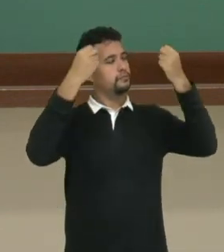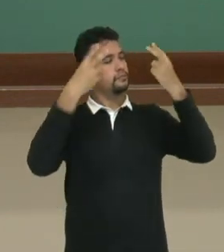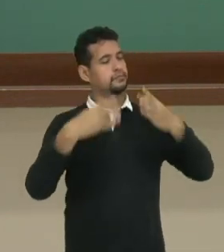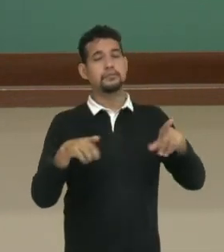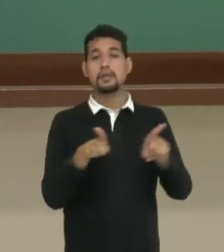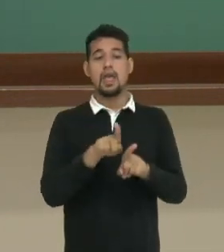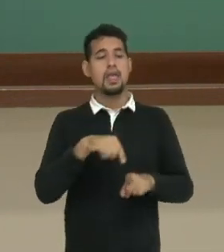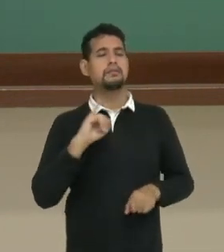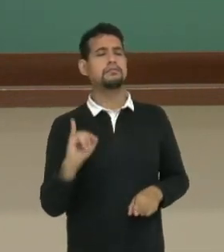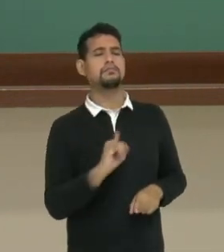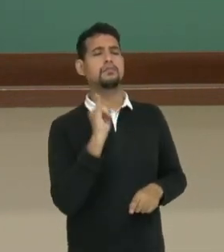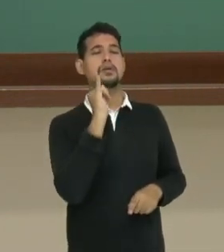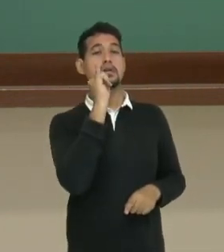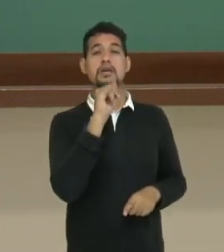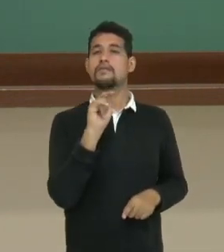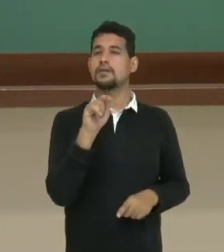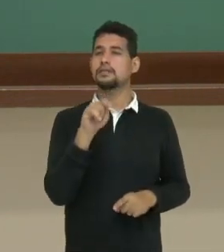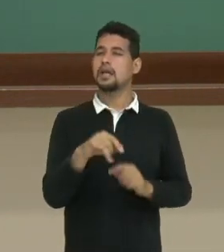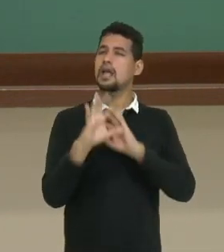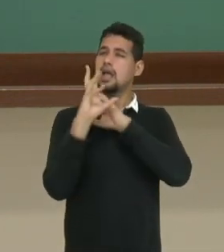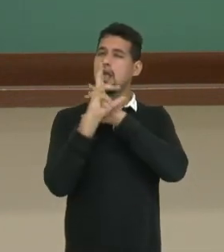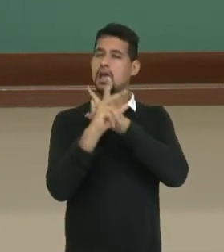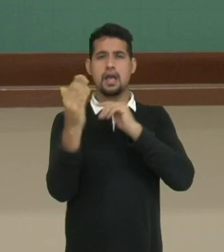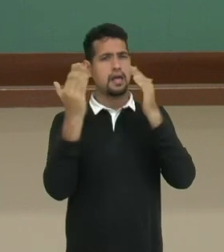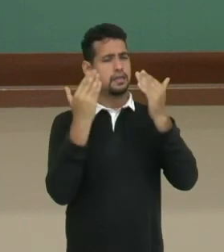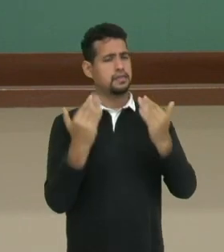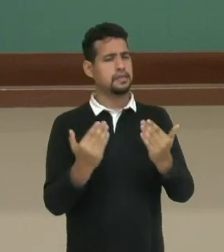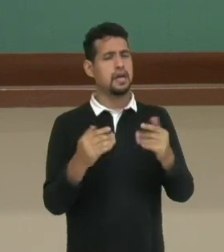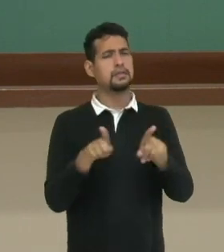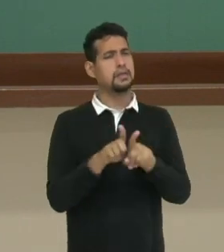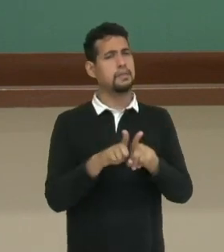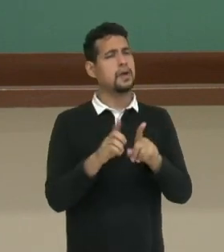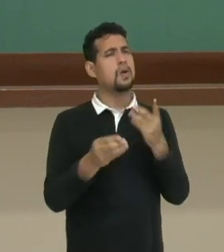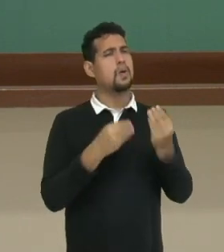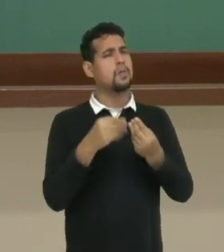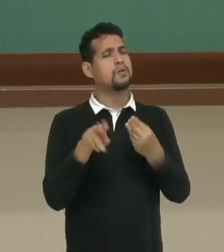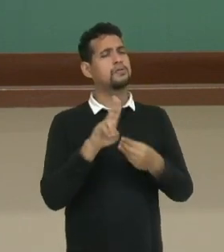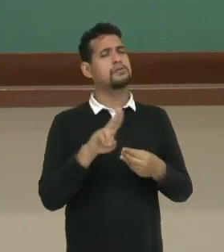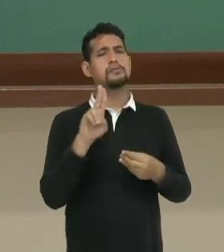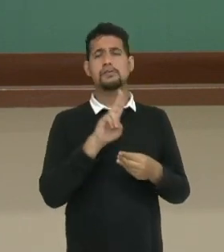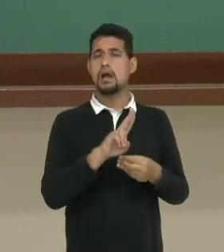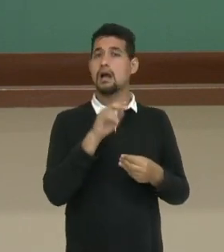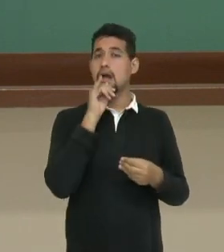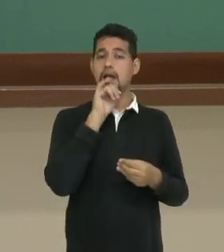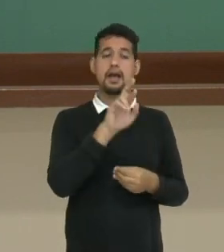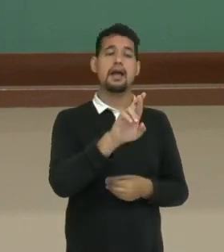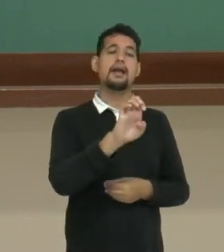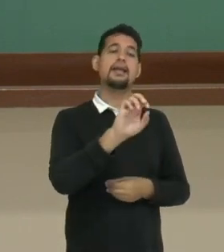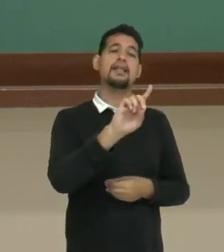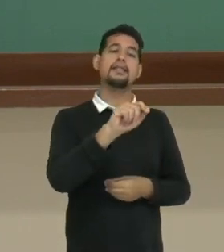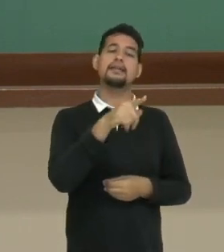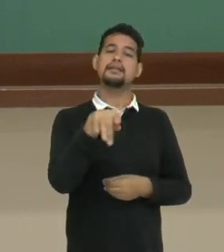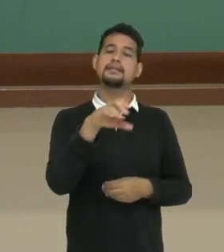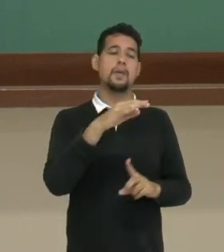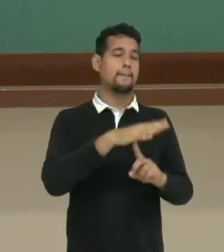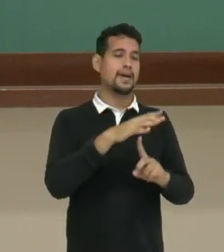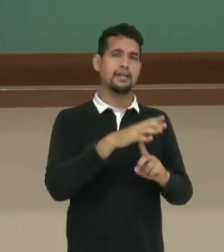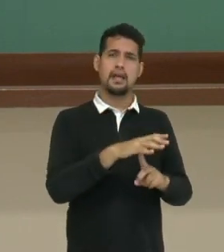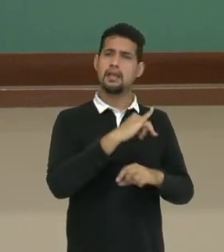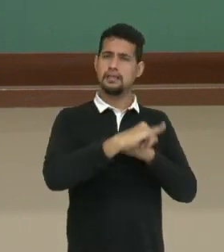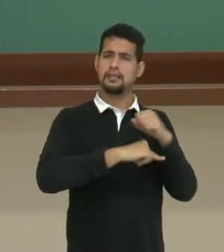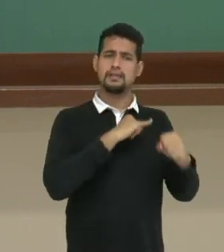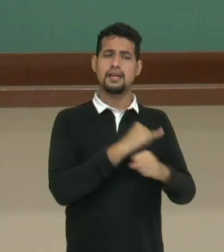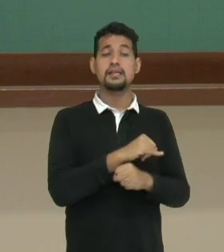né, é importante vocês verem a possibilidade e a viabilidade de utilizarem a plataforma Redação Paraná. Não sendo possível